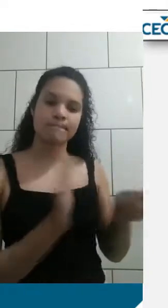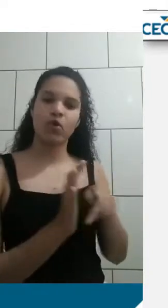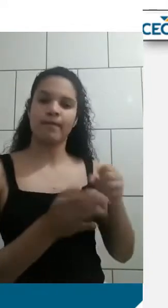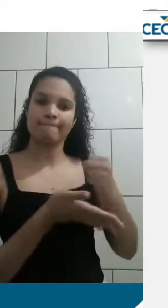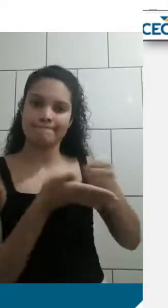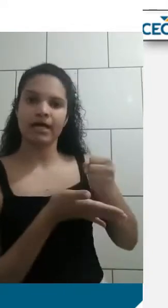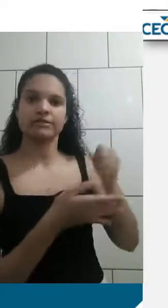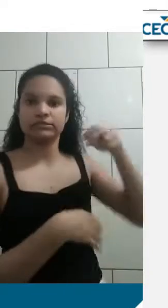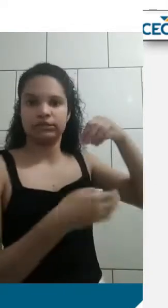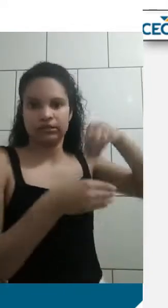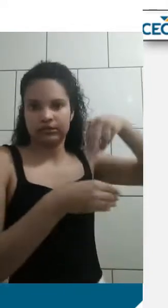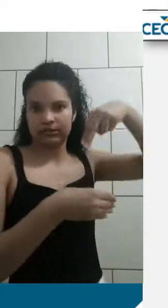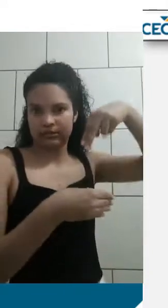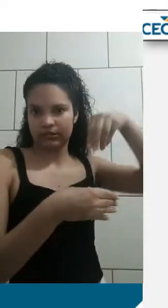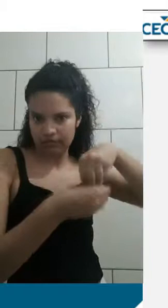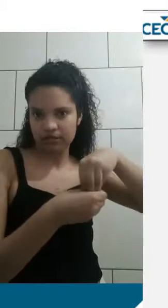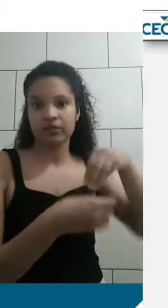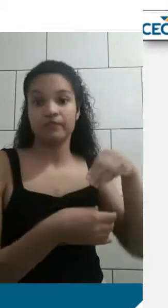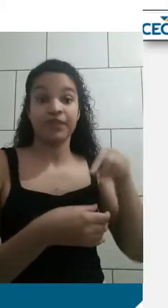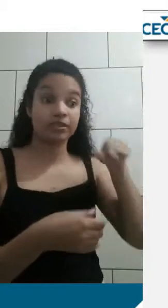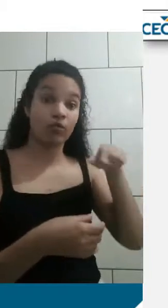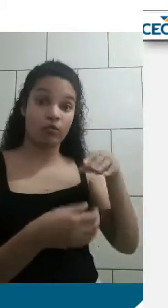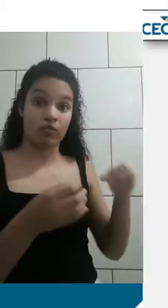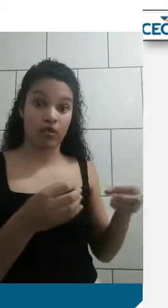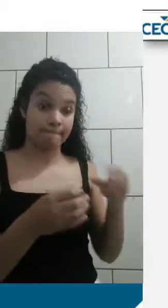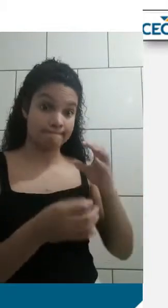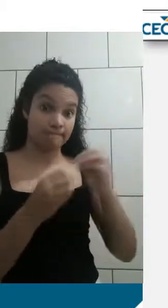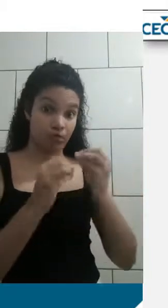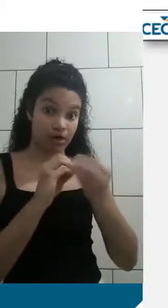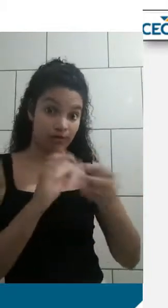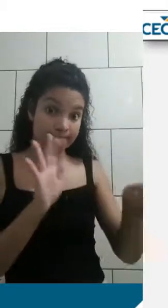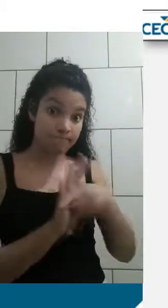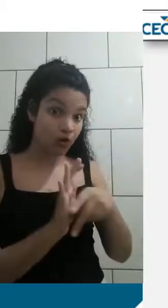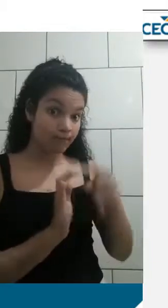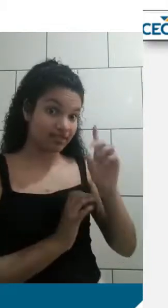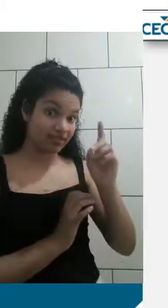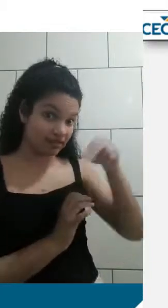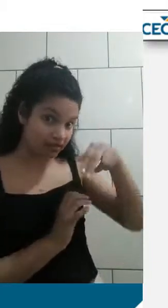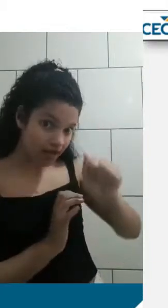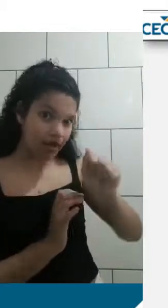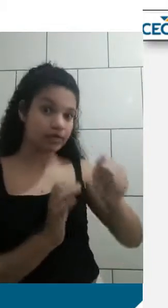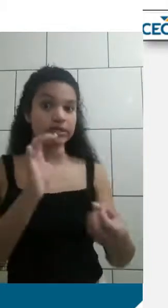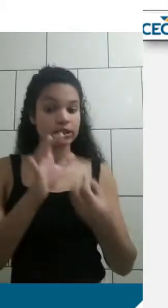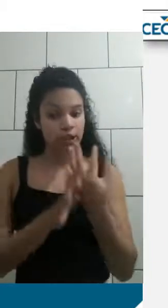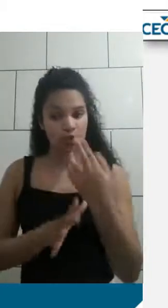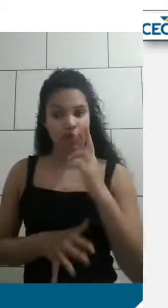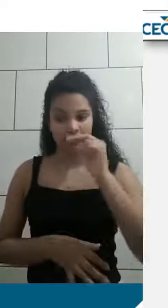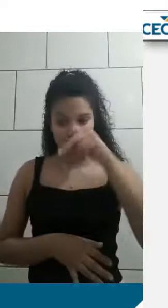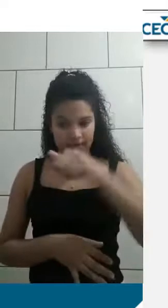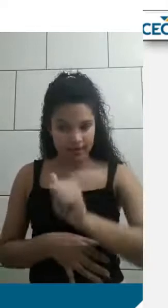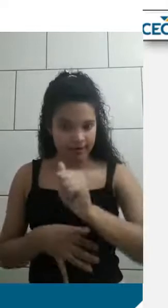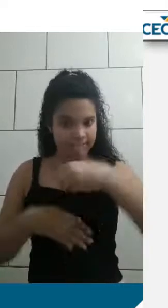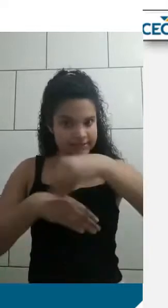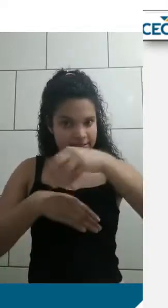de uma molécula de DNA que transcreveu uma molécula de RNA mensageiro, que passou por um processo de splice,